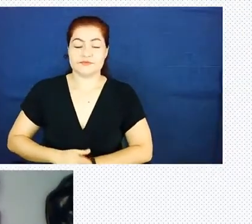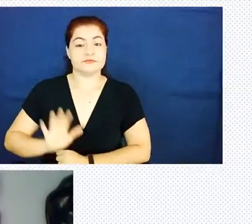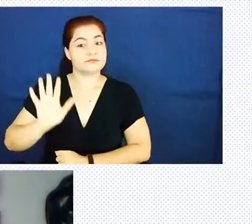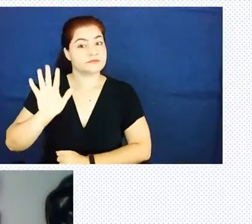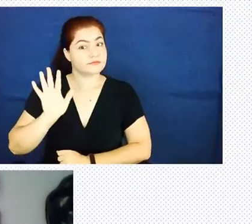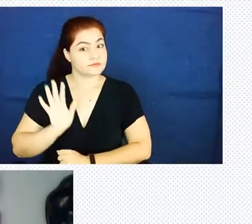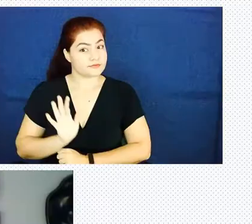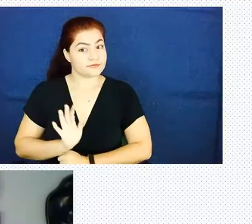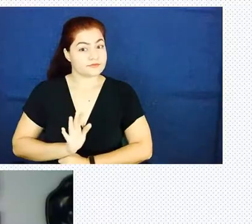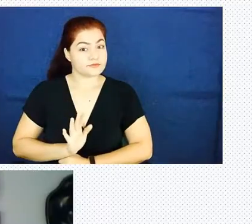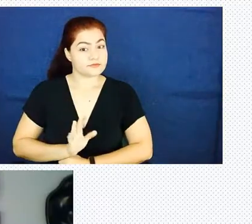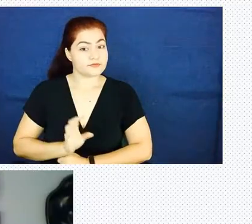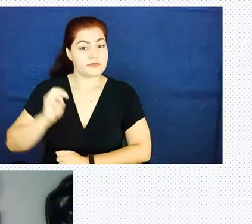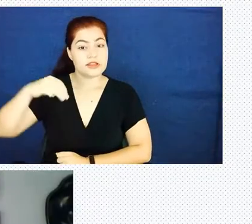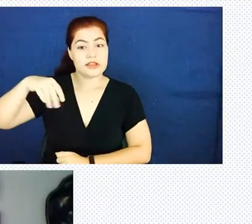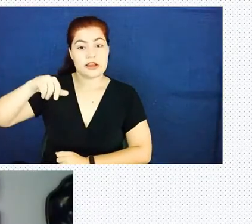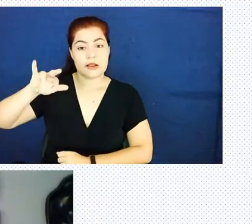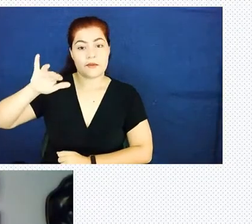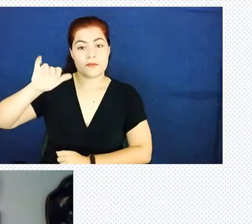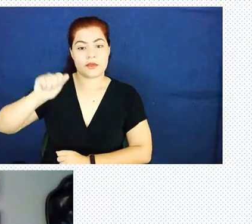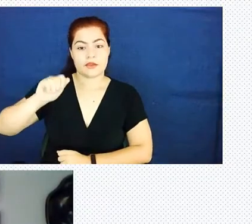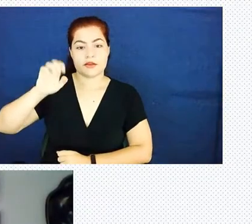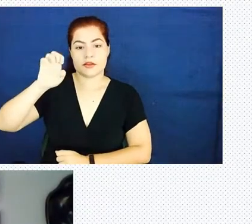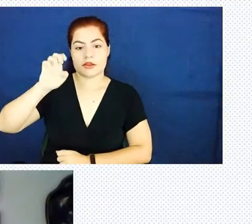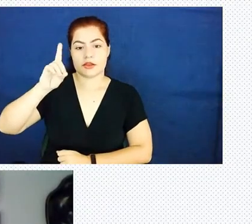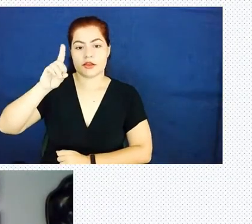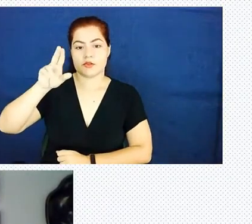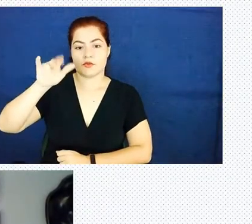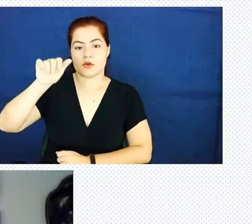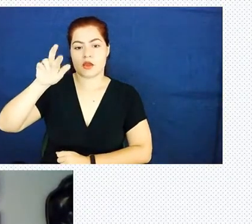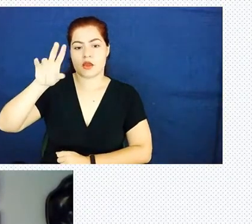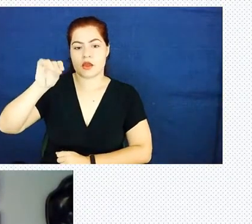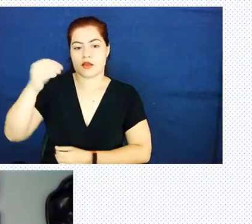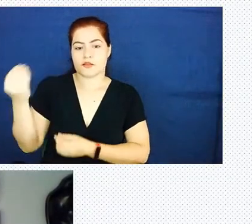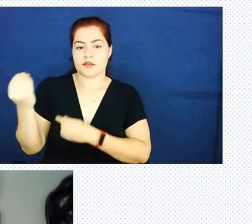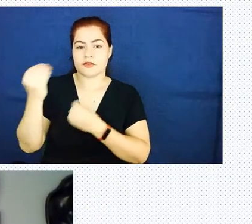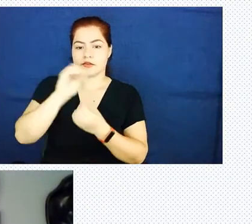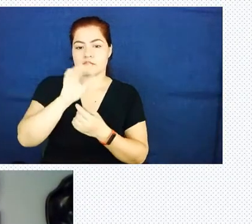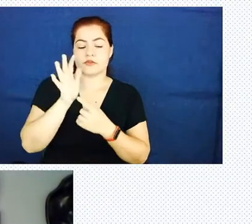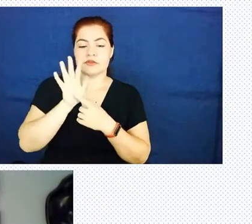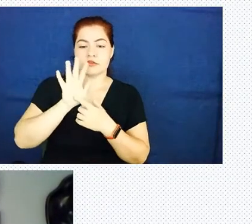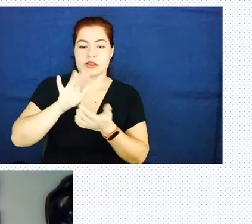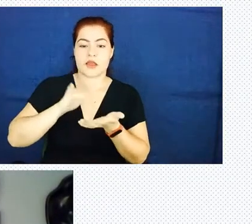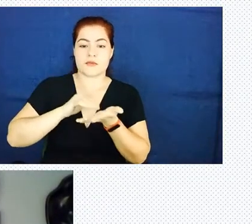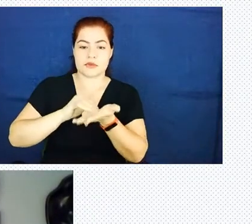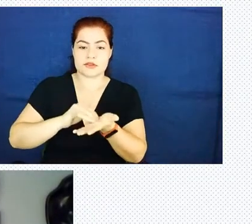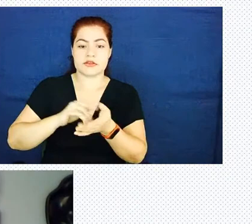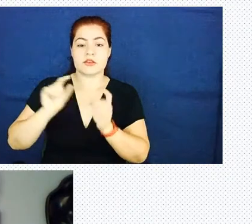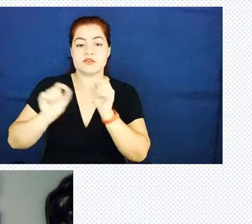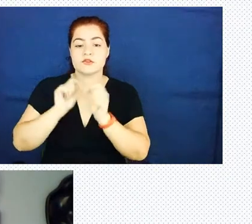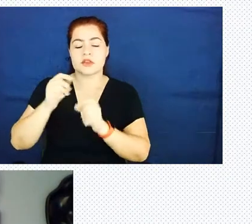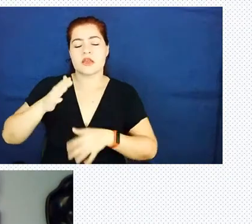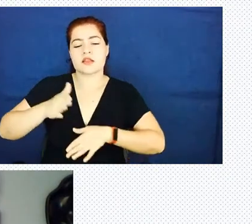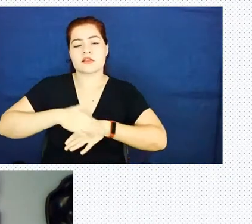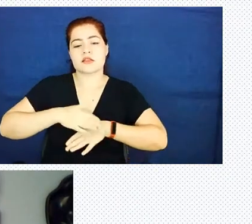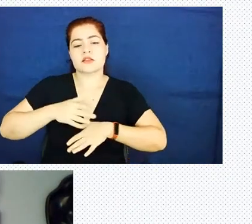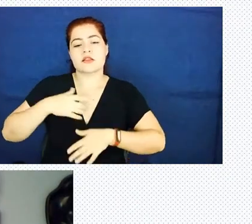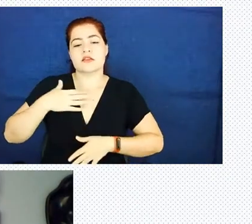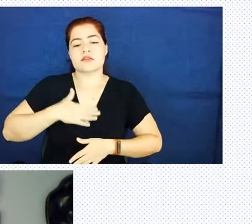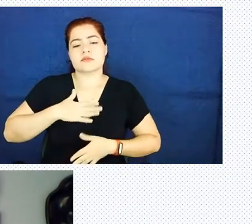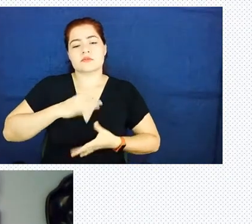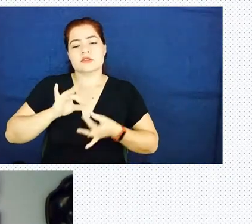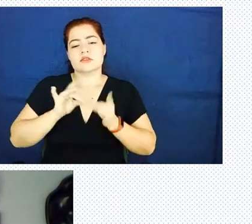A Maria Eduarda trouxe a mensagem. Nas minhas preces,